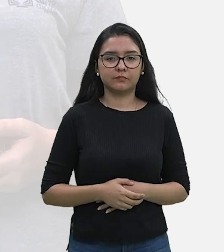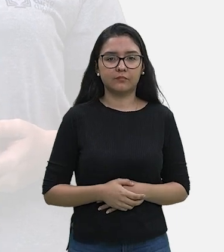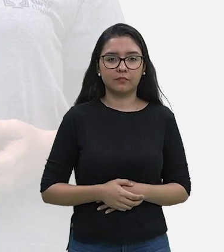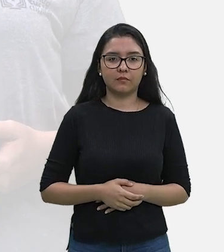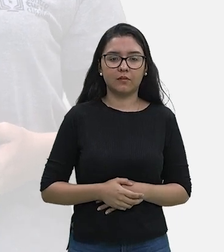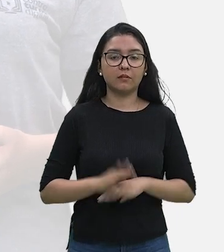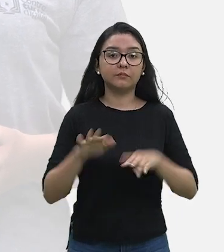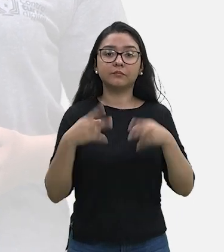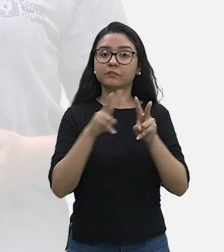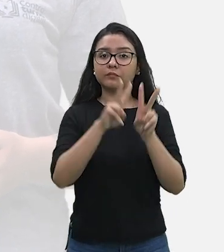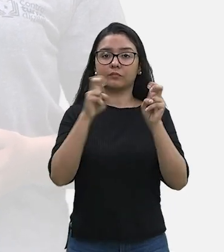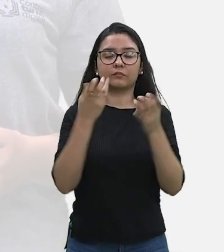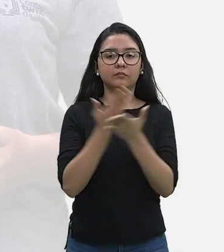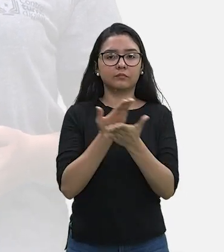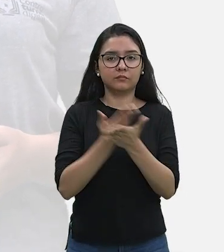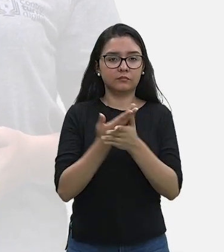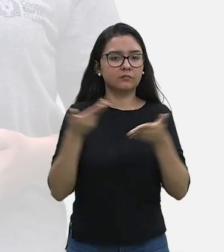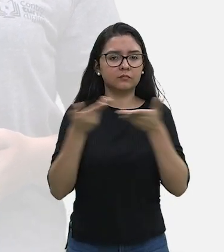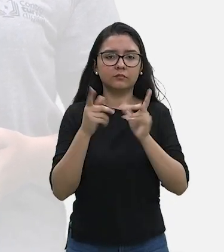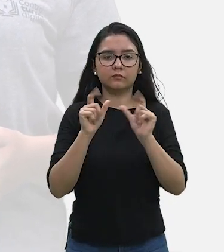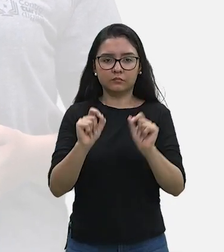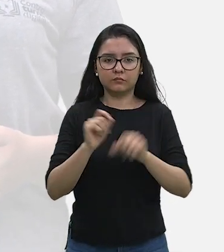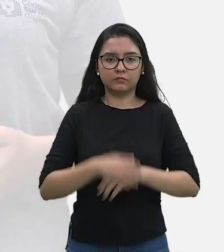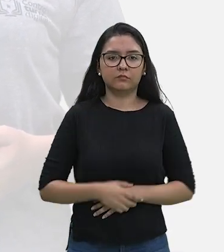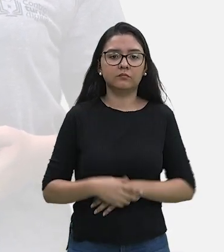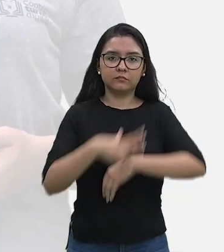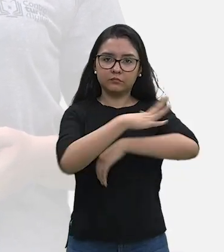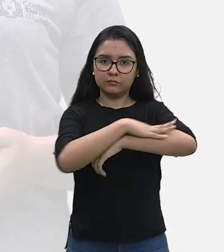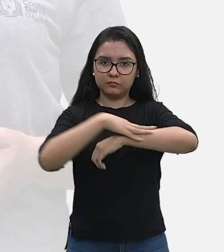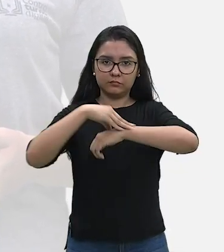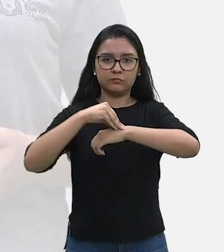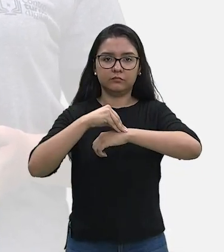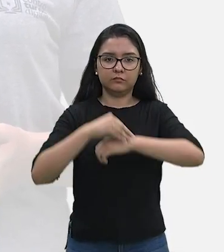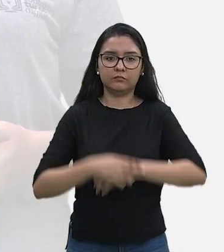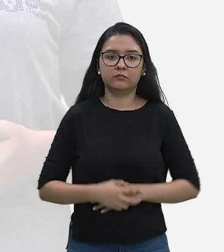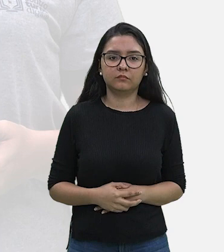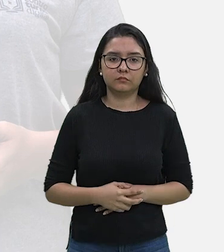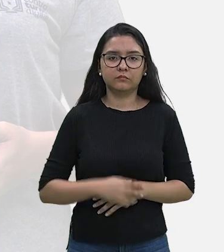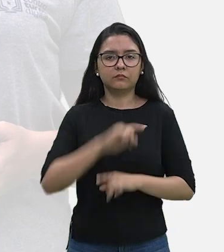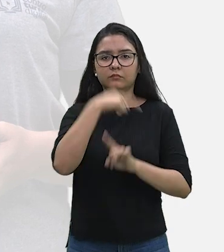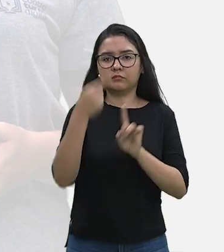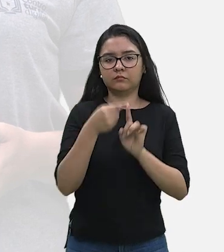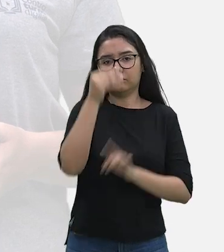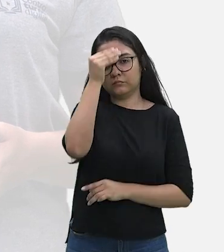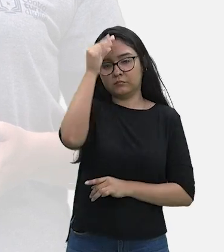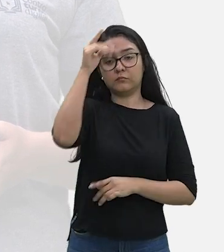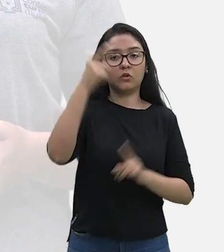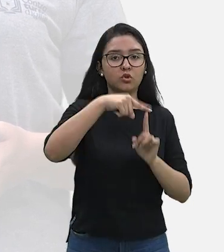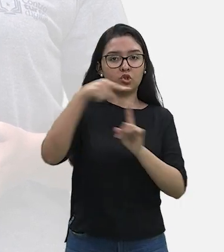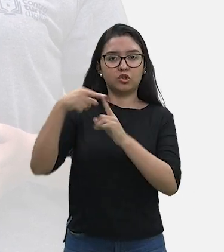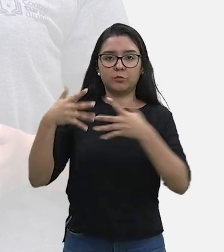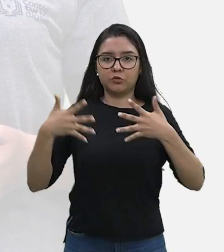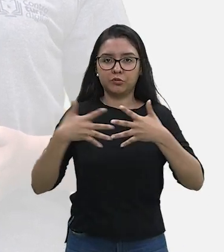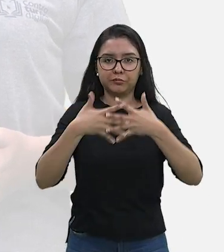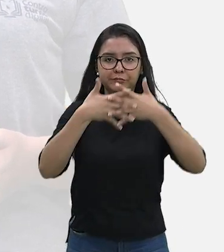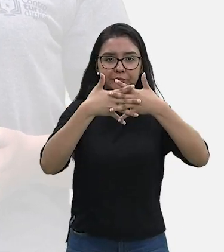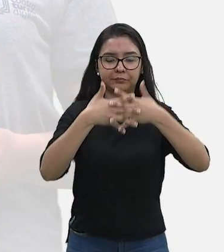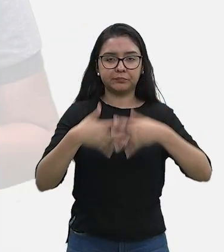O tema da nossa aula de número 64 é A Pele que Habito, objeto de conhecimento, tipos de